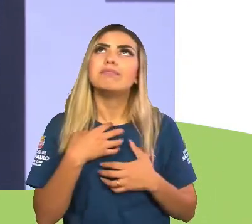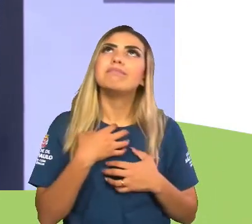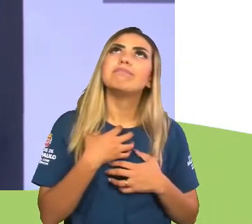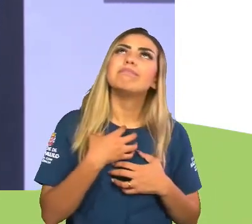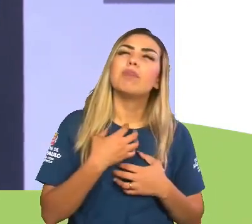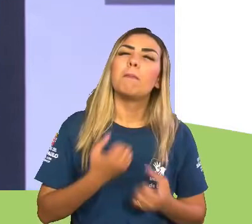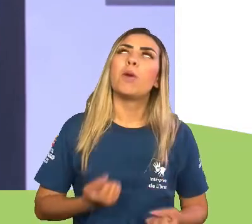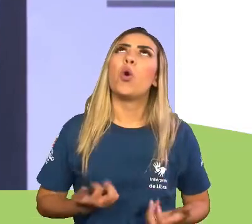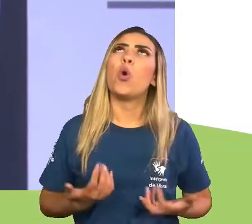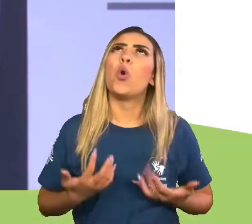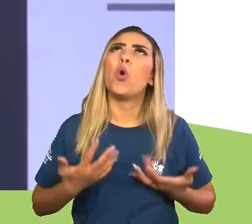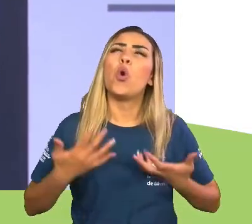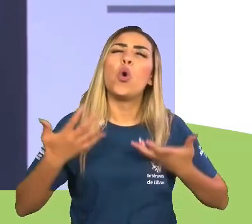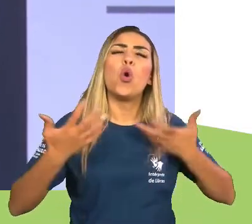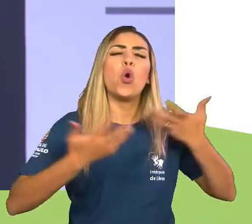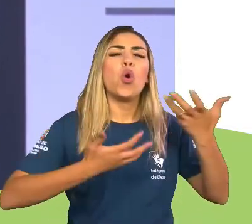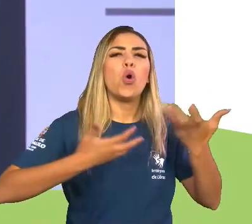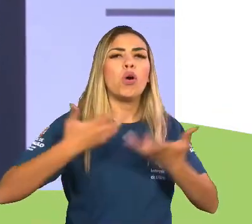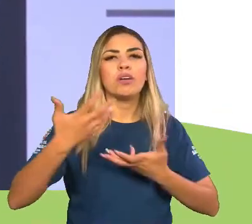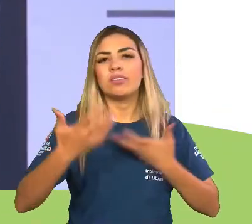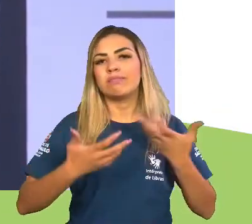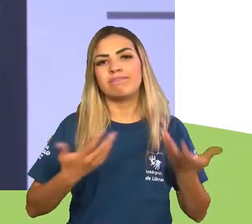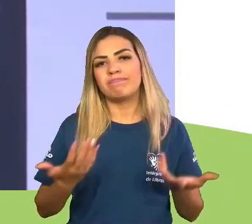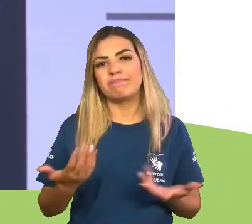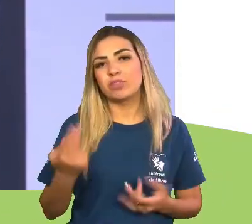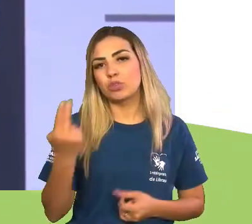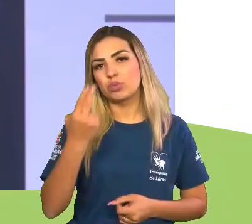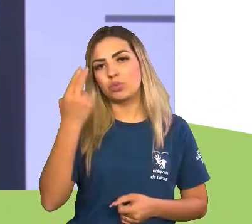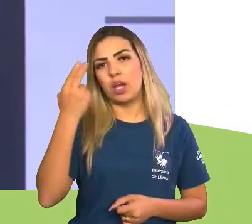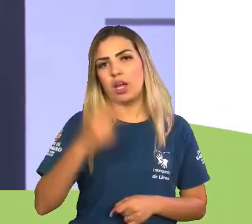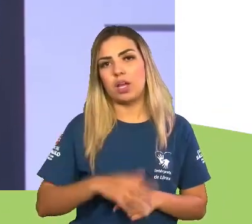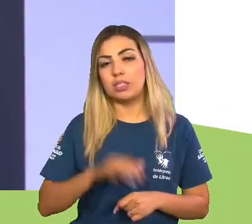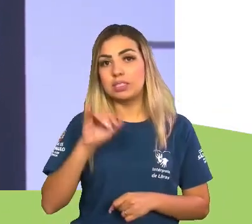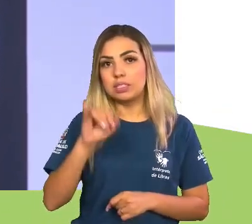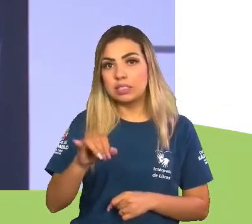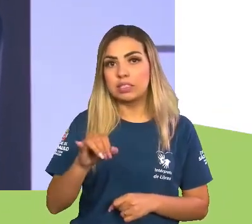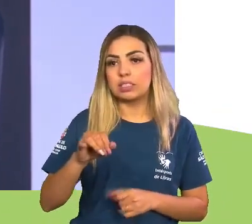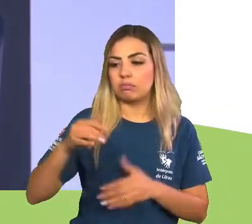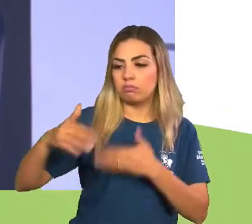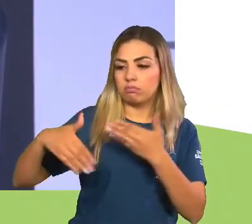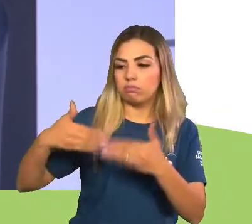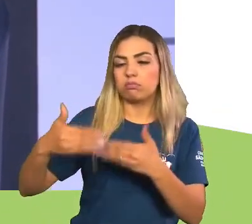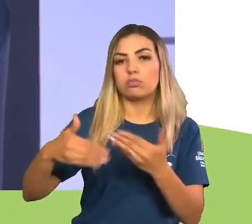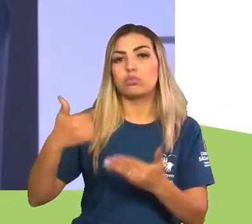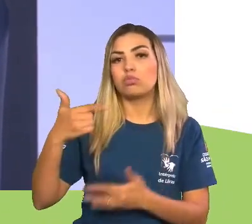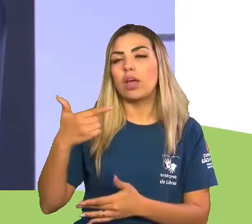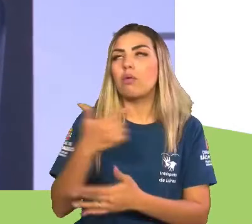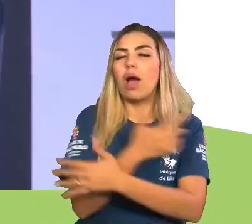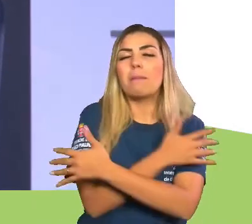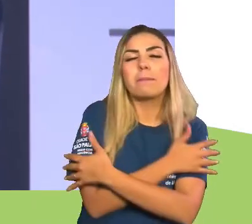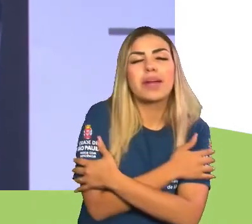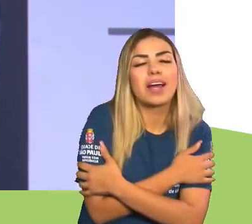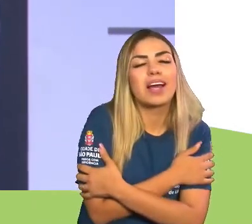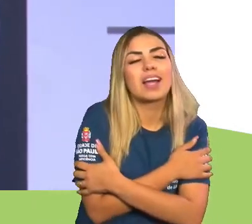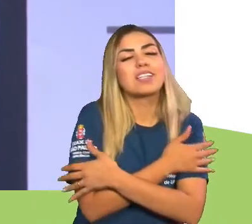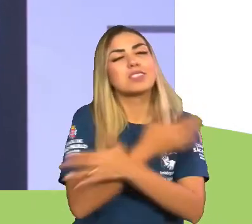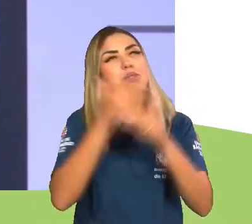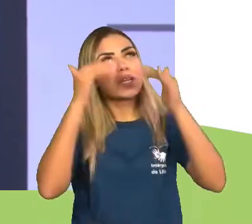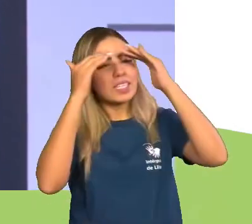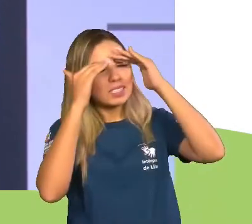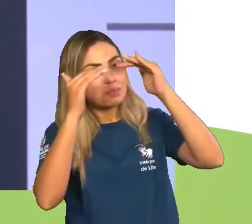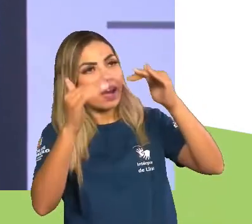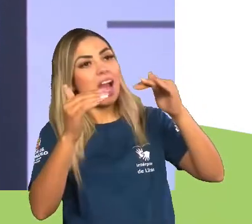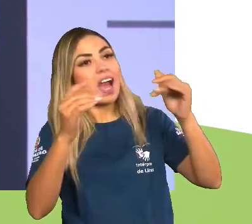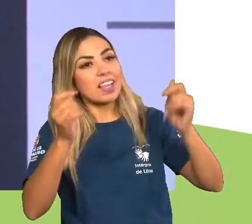ela não caberia se não fosse ao destino do abraço, do respeito para com